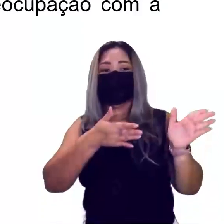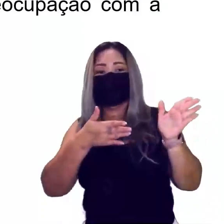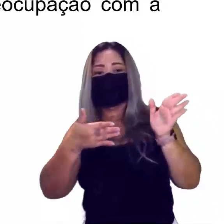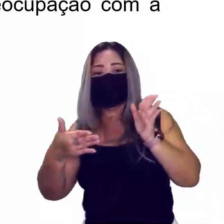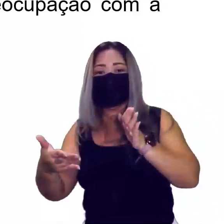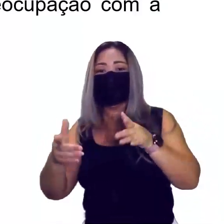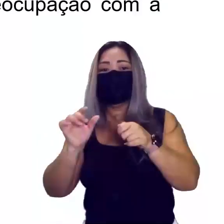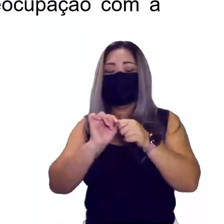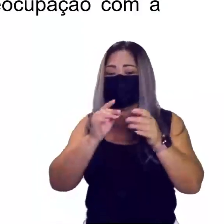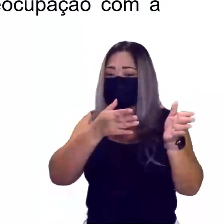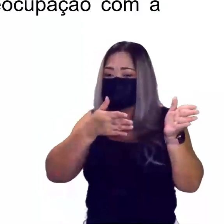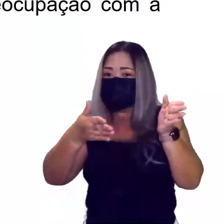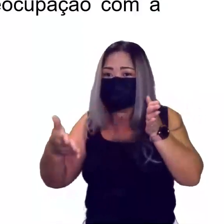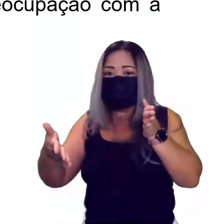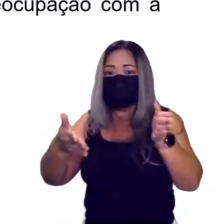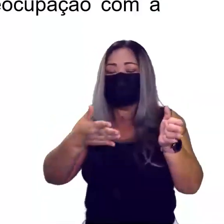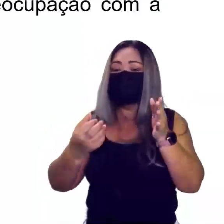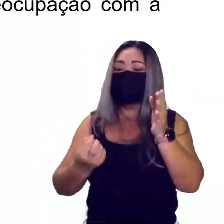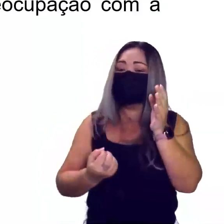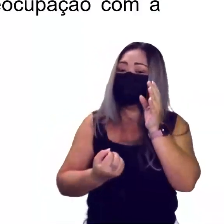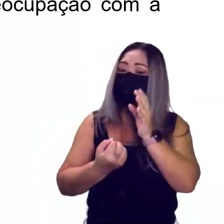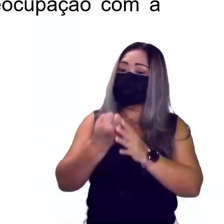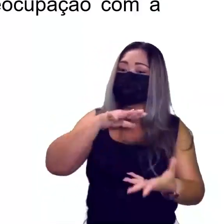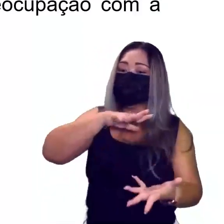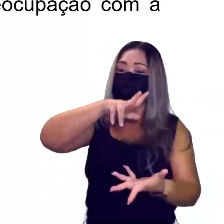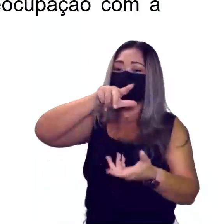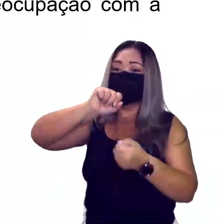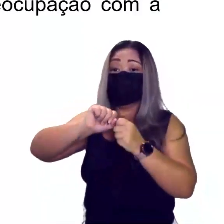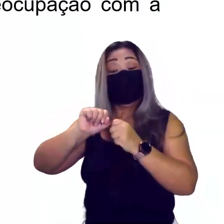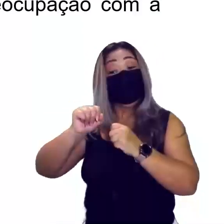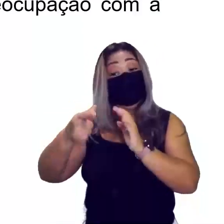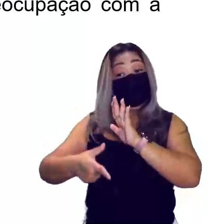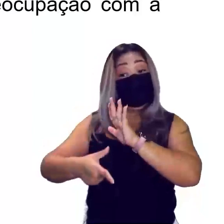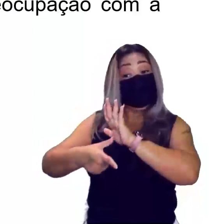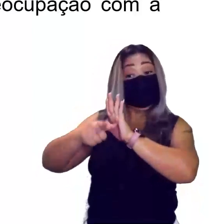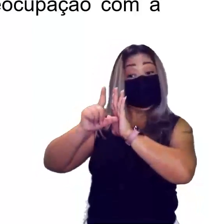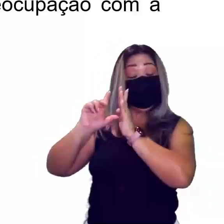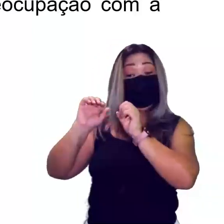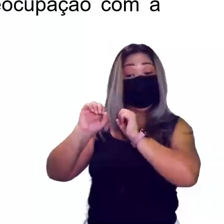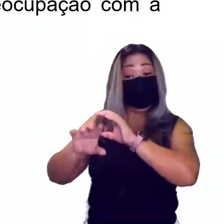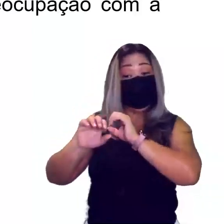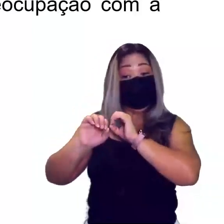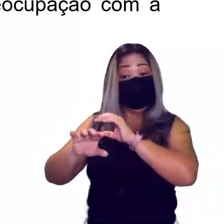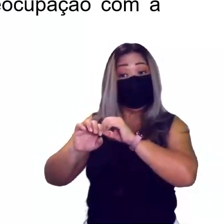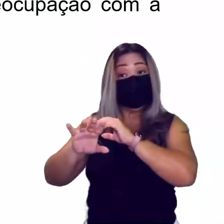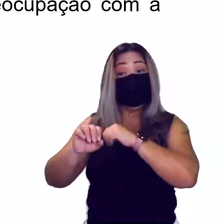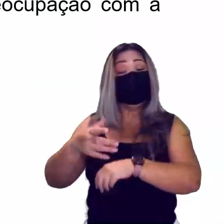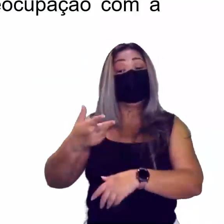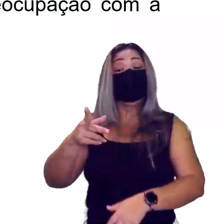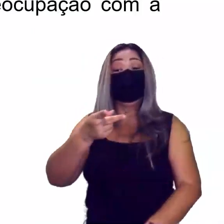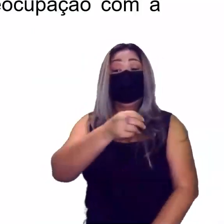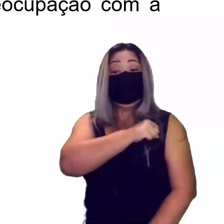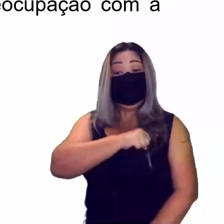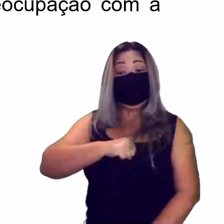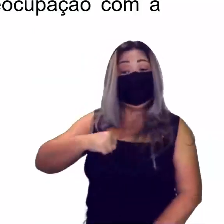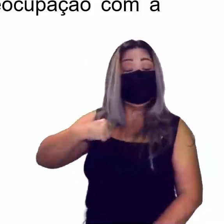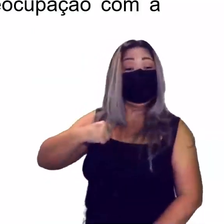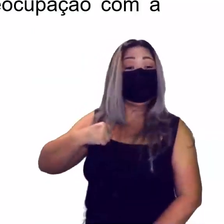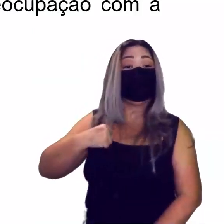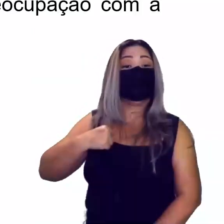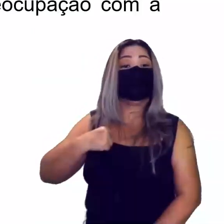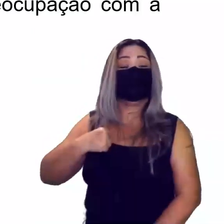cosmológico. Cosmológico é a origem de tudo. E é pré-socrático, antes de Sócrates, tá?